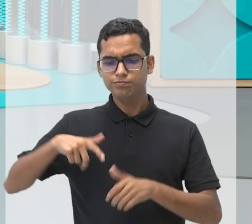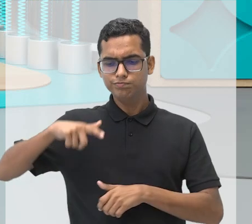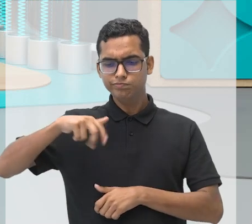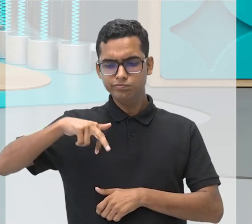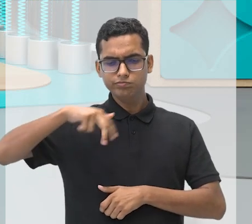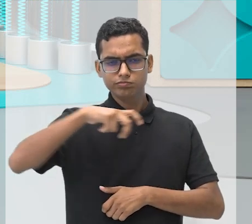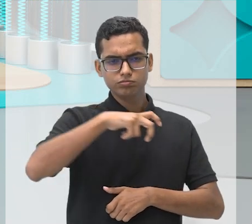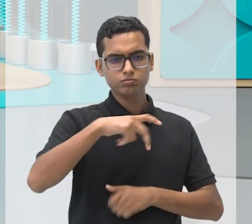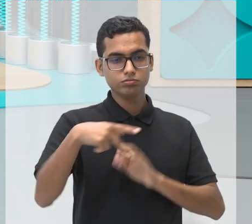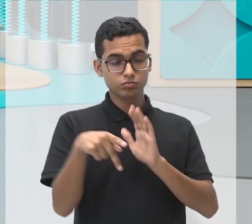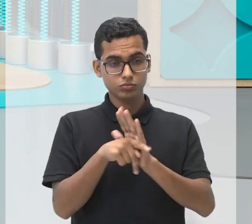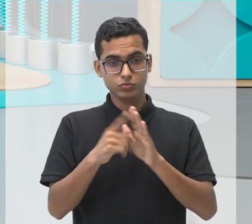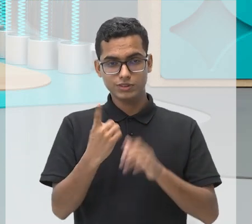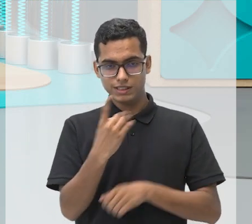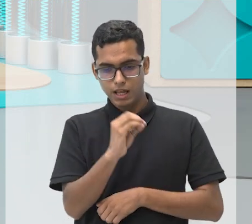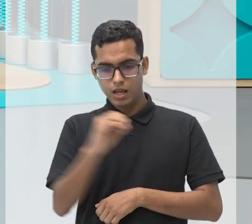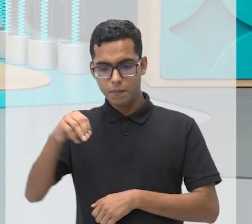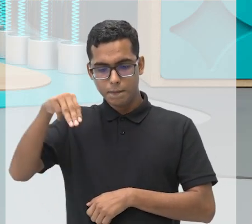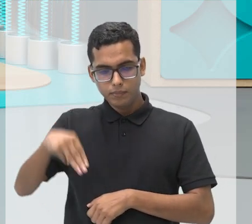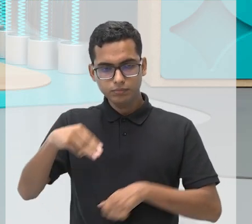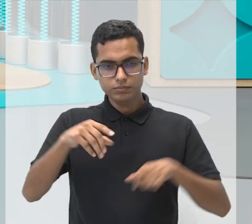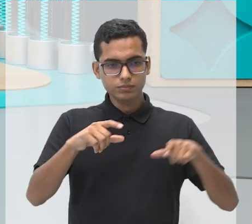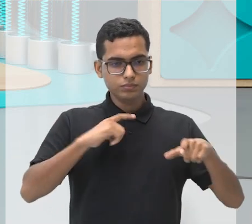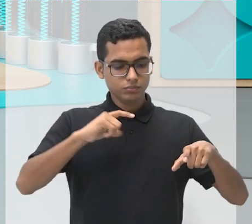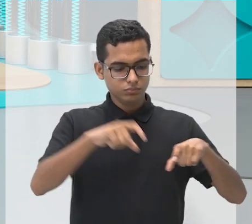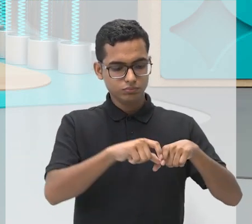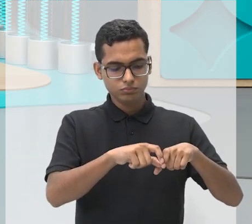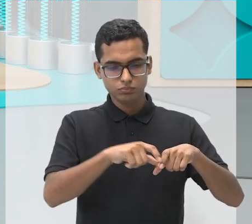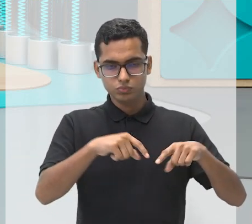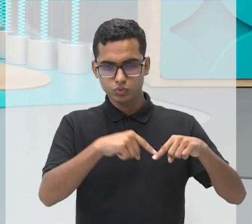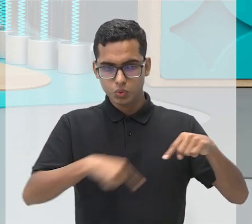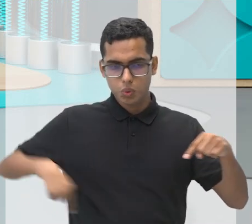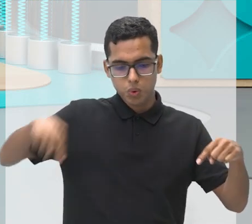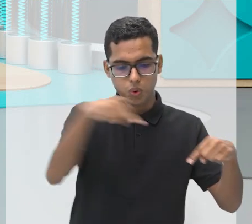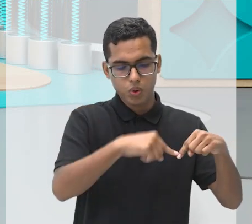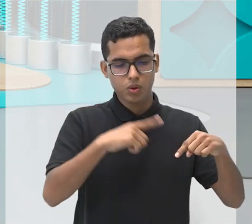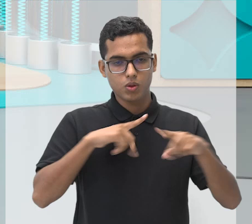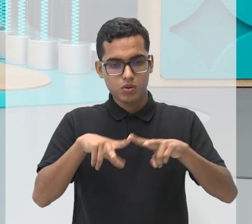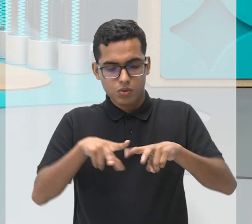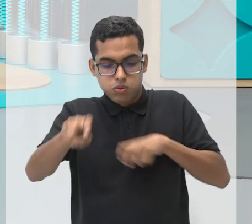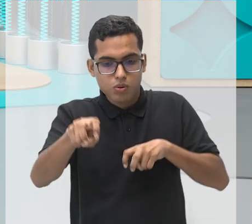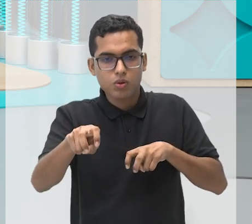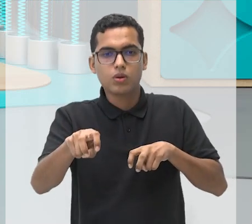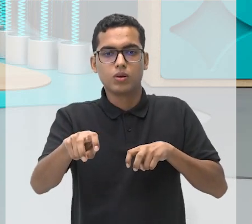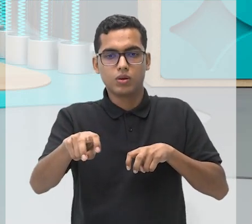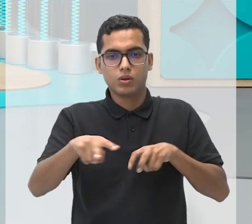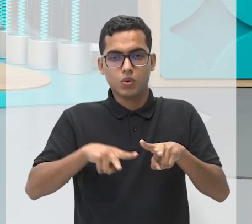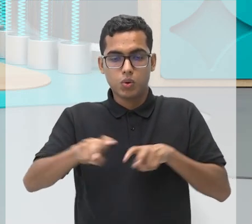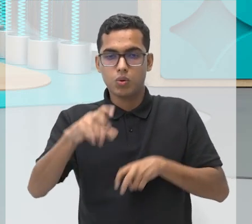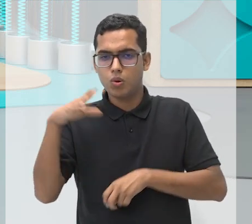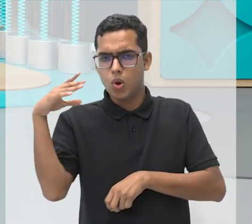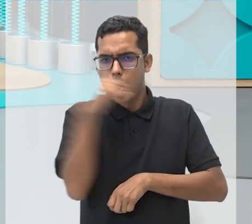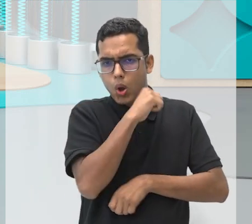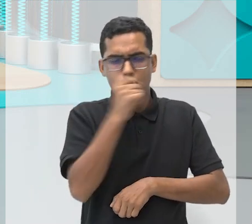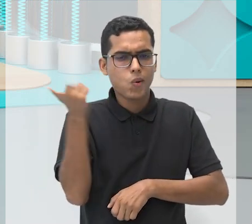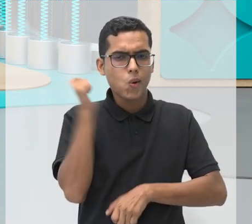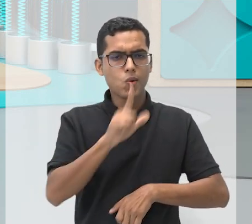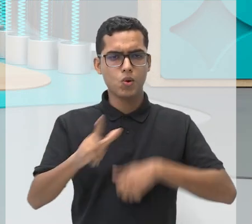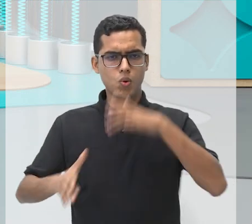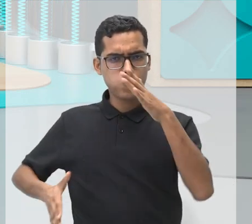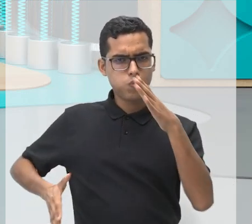ali do atletismo, onde eu tenho que correr muito rápido, mantendo ali o movimento das pernas e